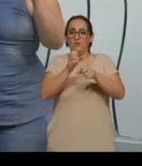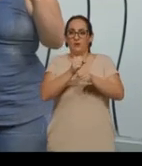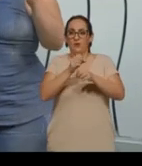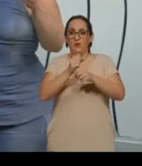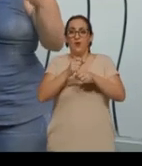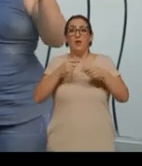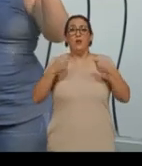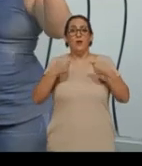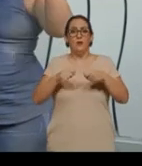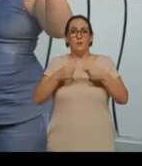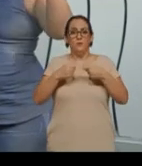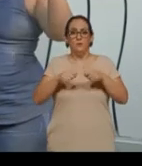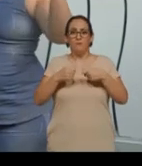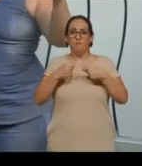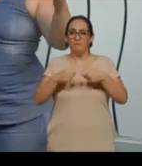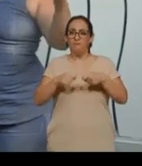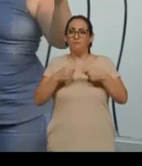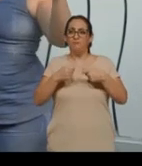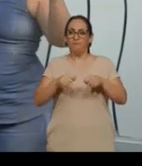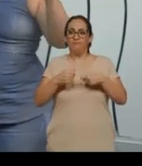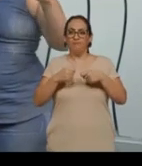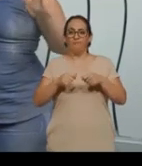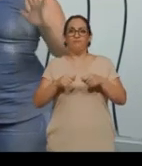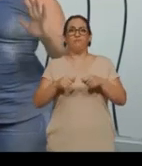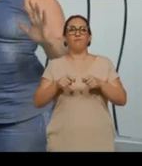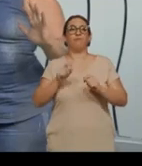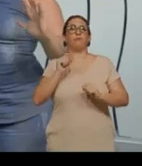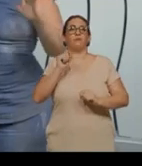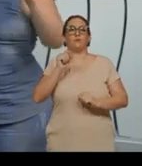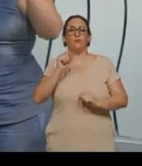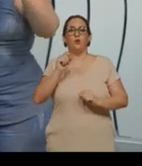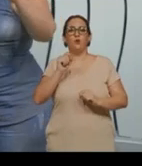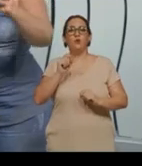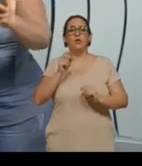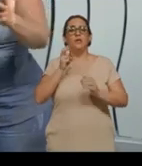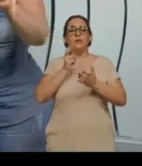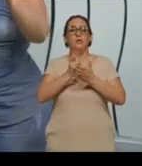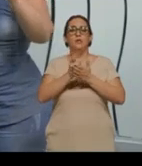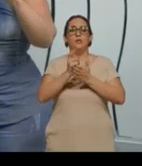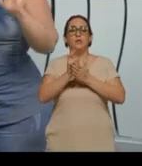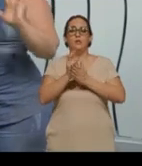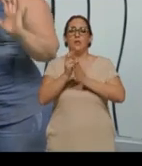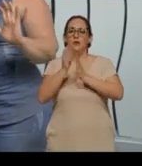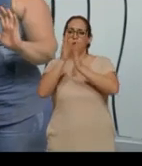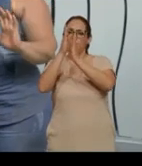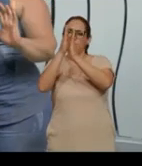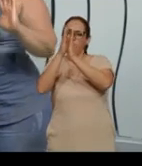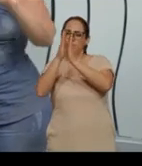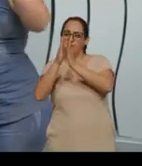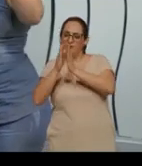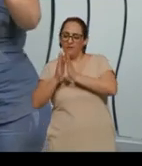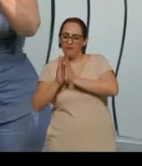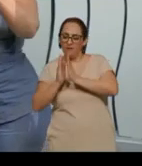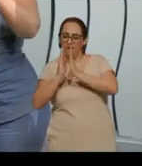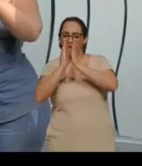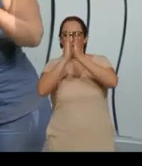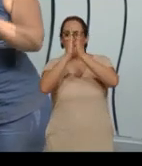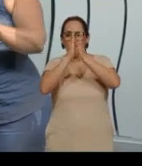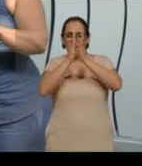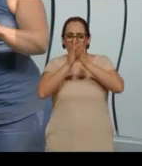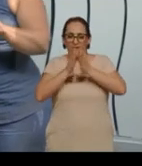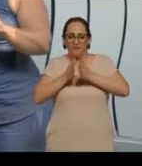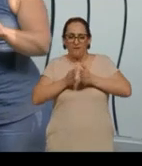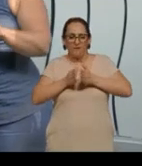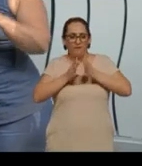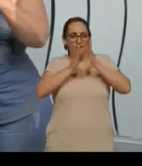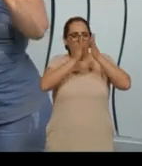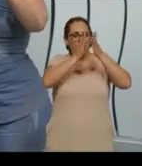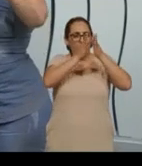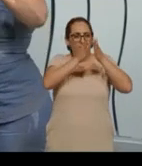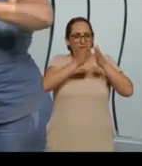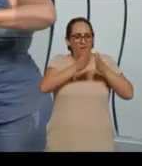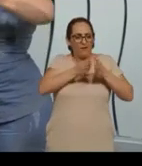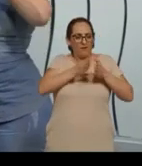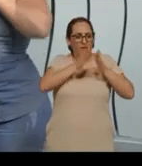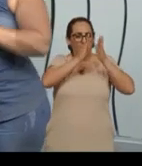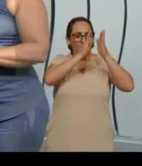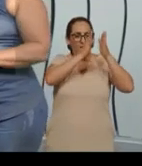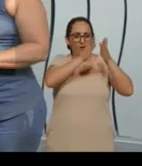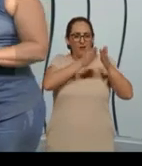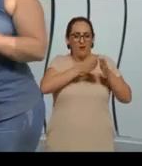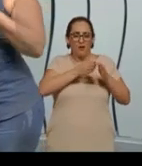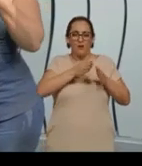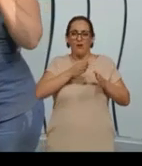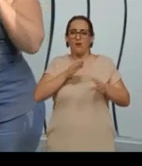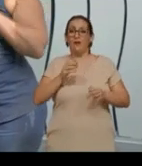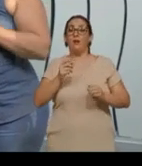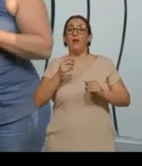que trabalhar centena debaixo de centena, dezena debaixo de dezena, unidade debaixo de unidade. Aí vem